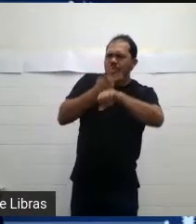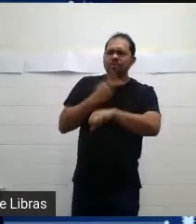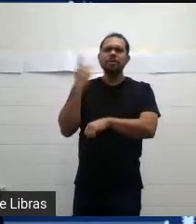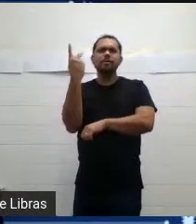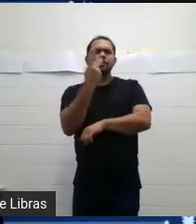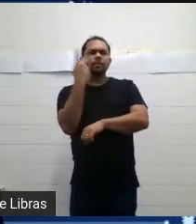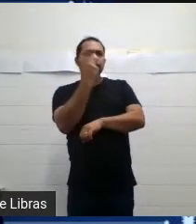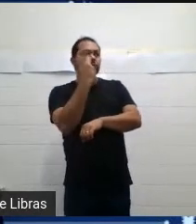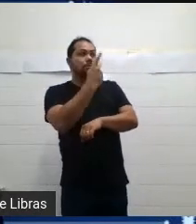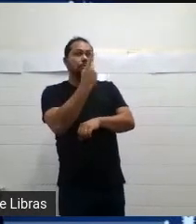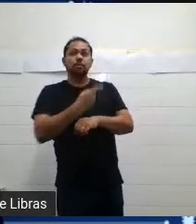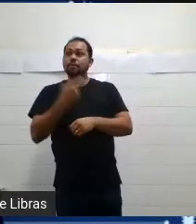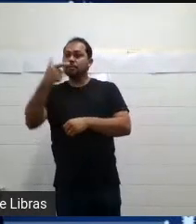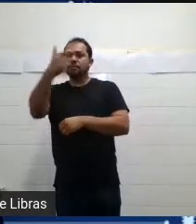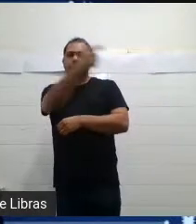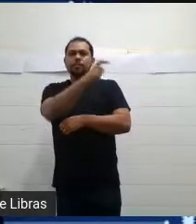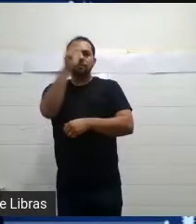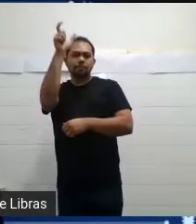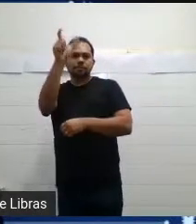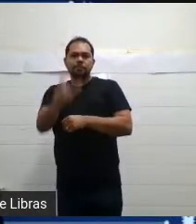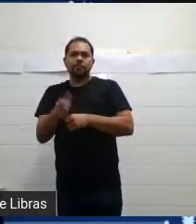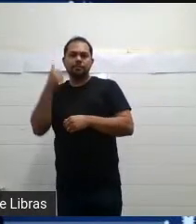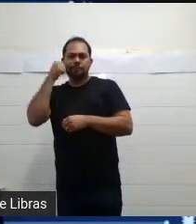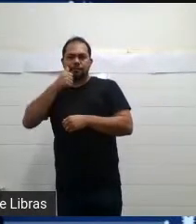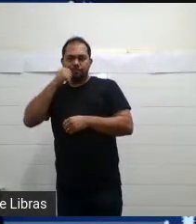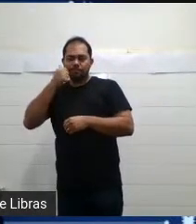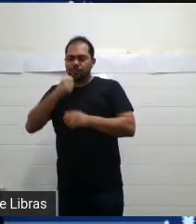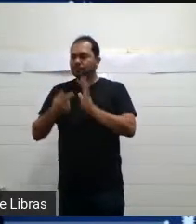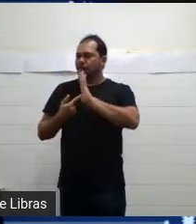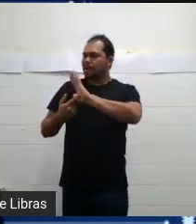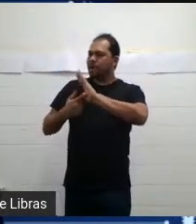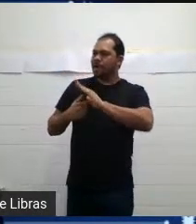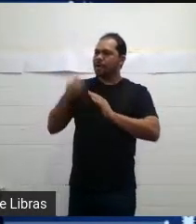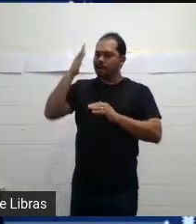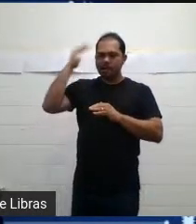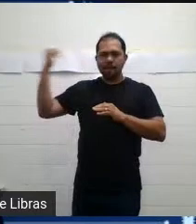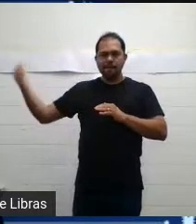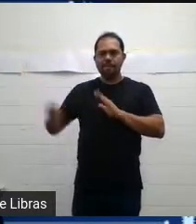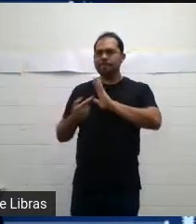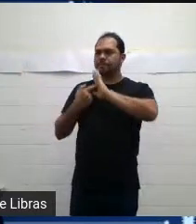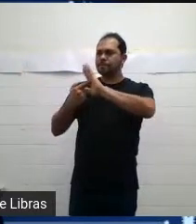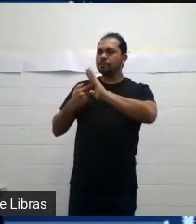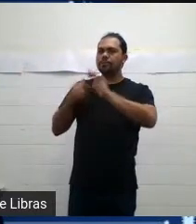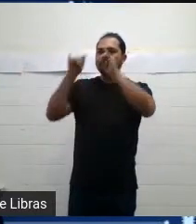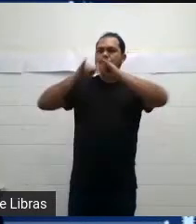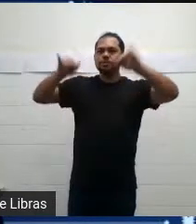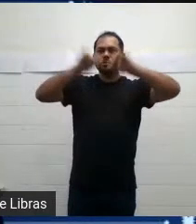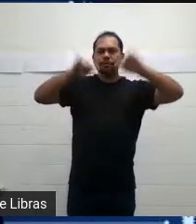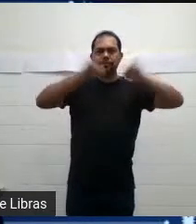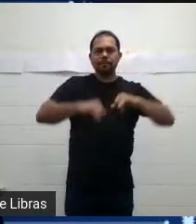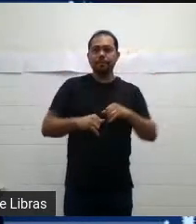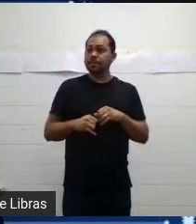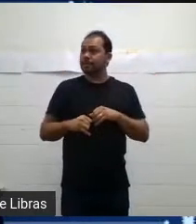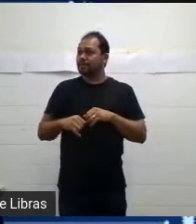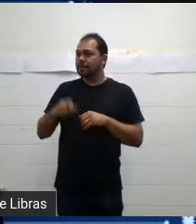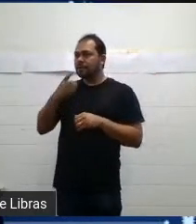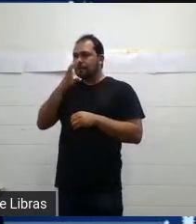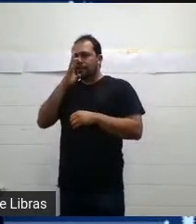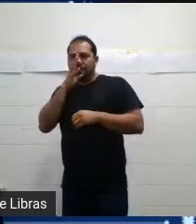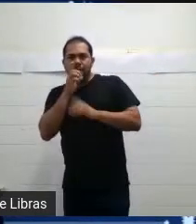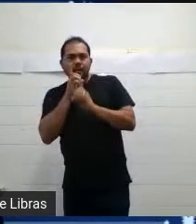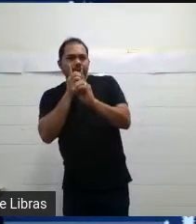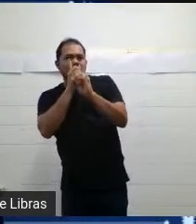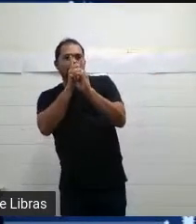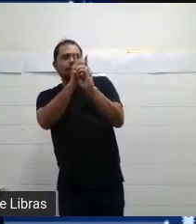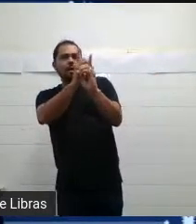e, principalmente, de revelar essas histórias para outras mulheres, né, para que, assim, a gente possa inspirar as meninas, encorajar elas a seguirem